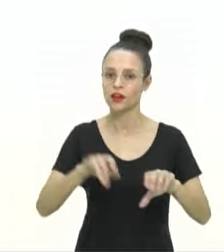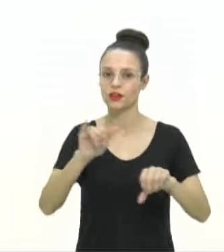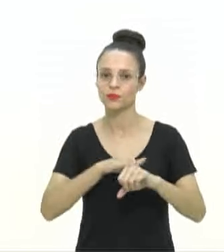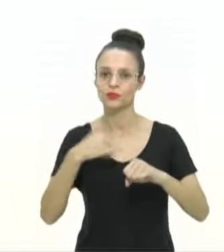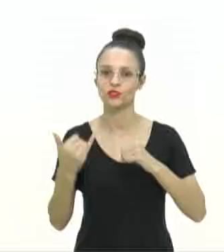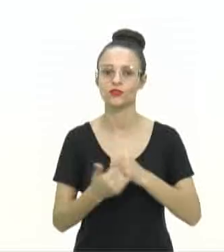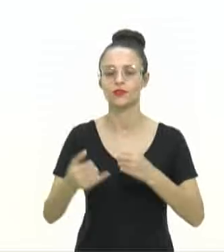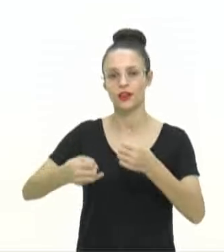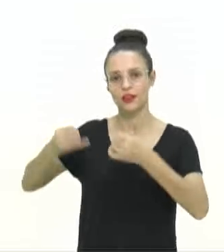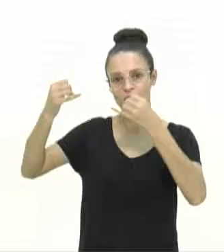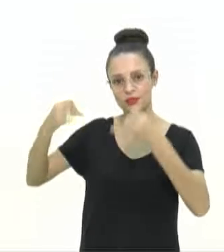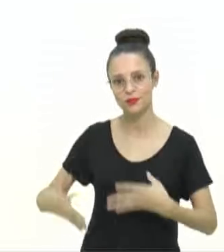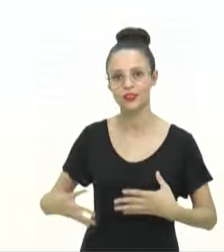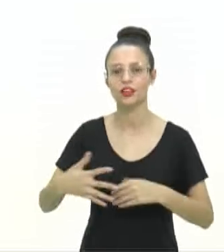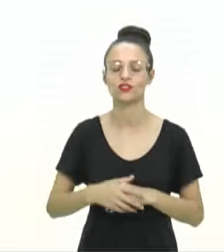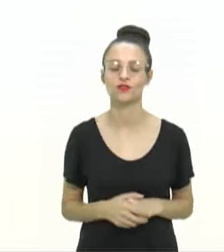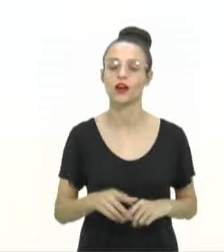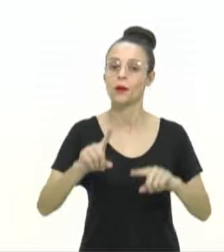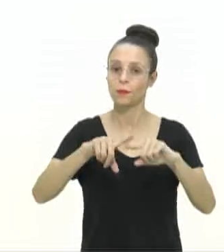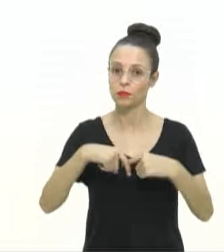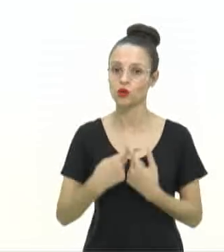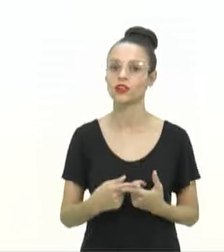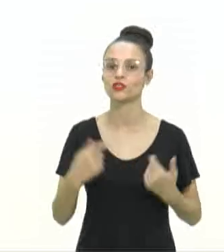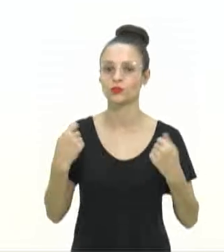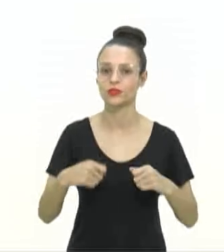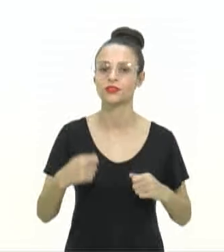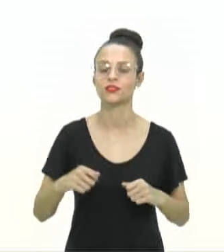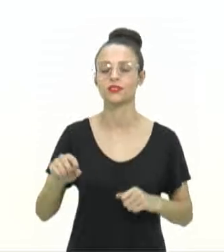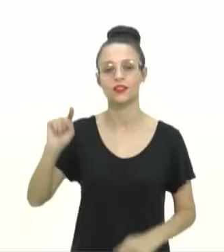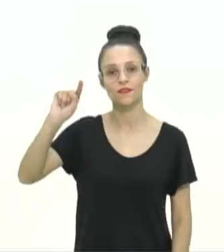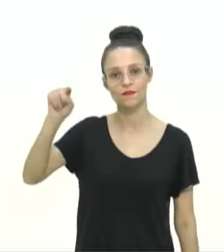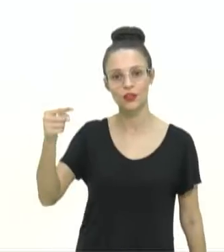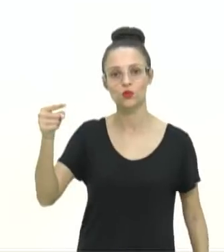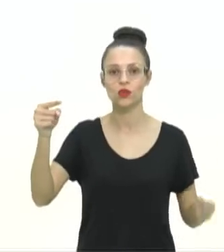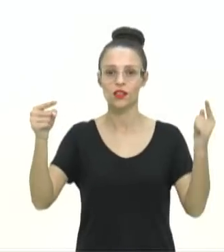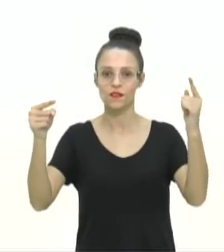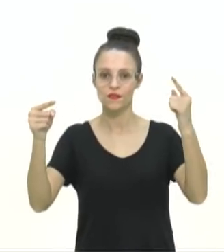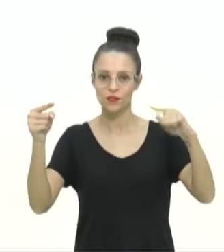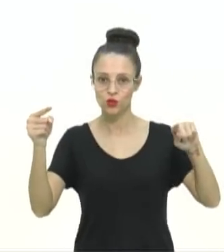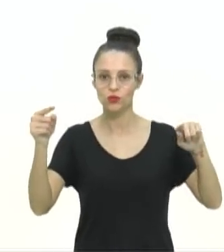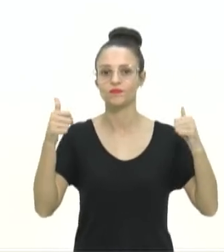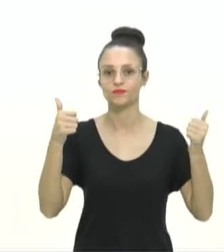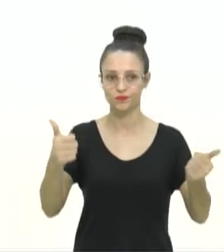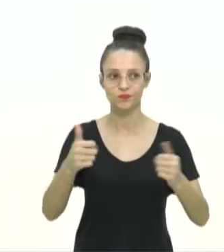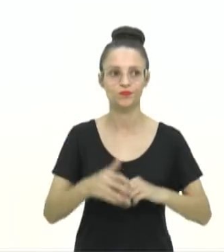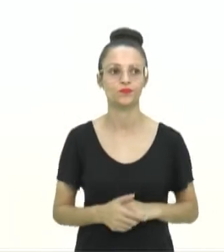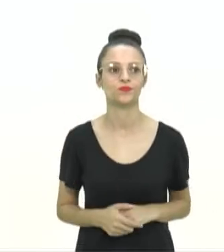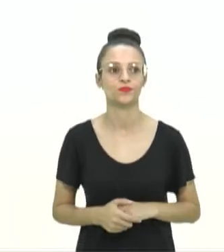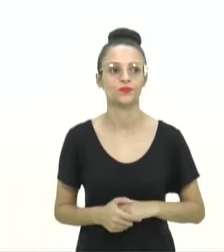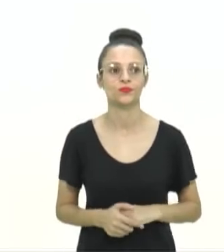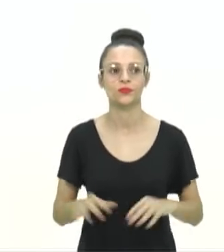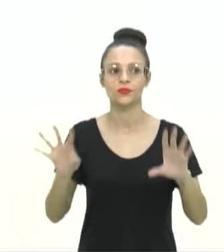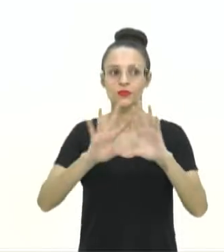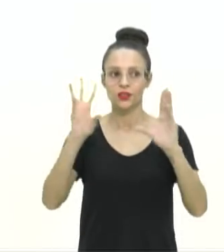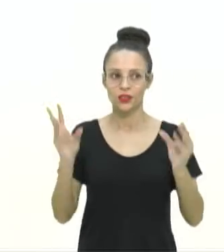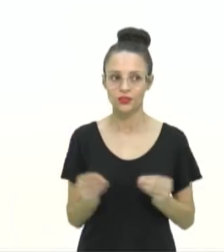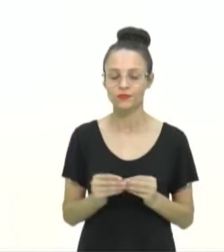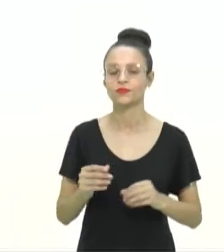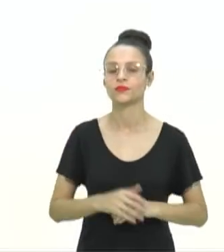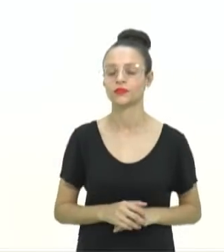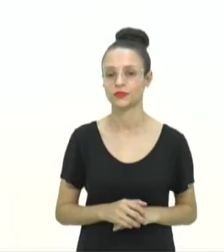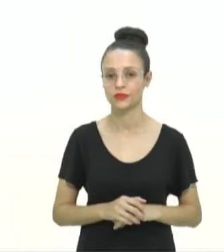adjetiva explicativa, e por isso deve vir separada por vírgula, ok? Então, o resumo é,